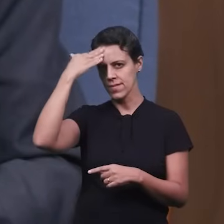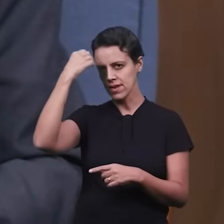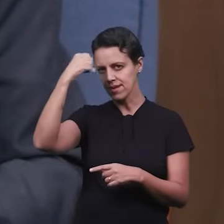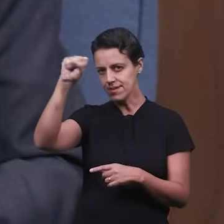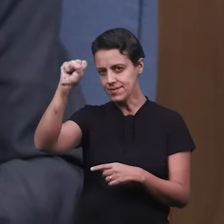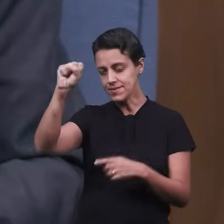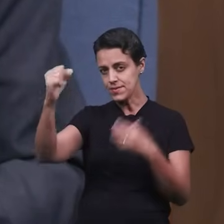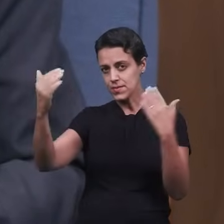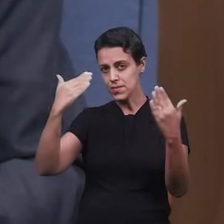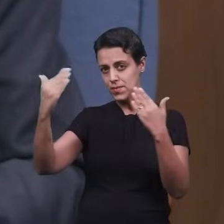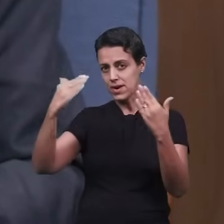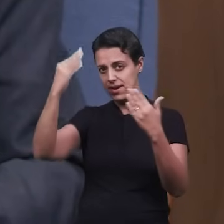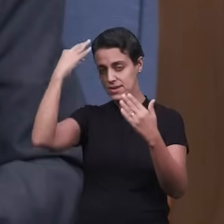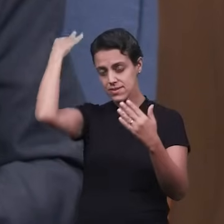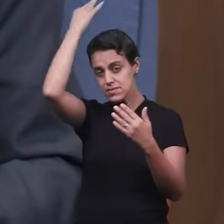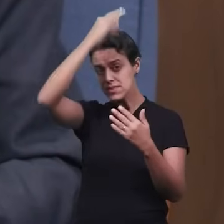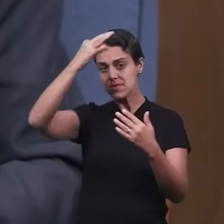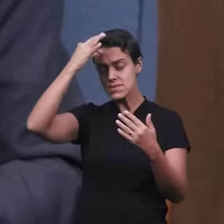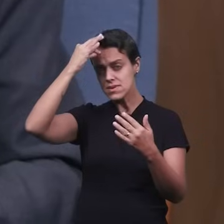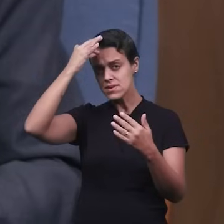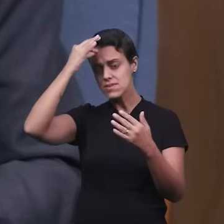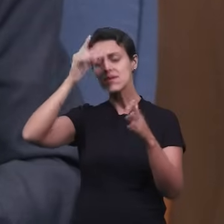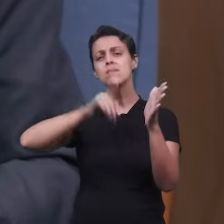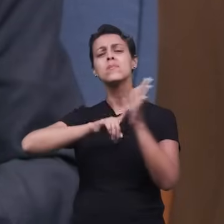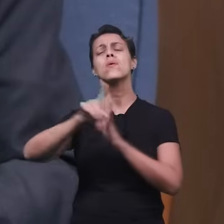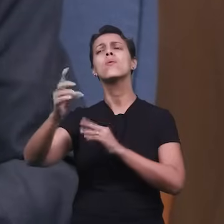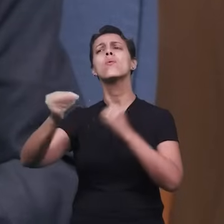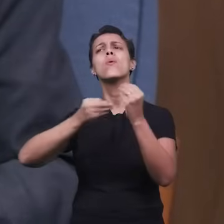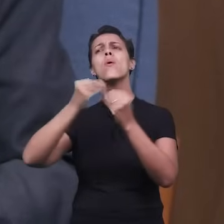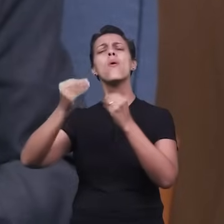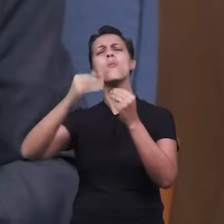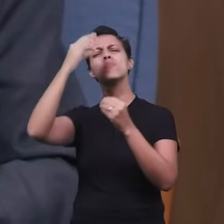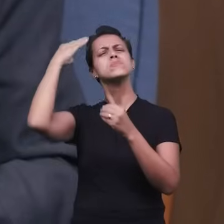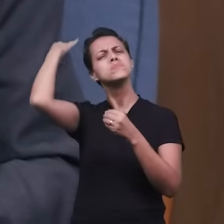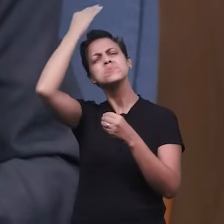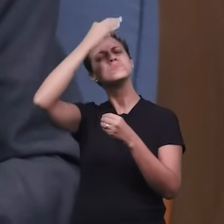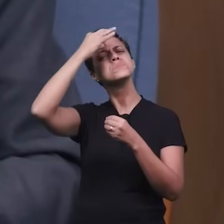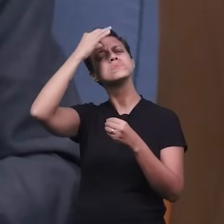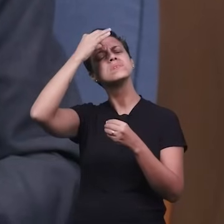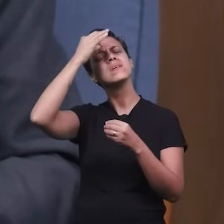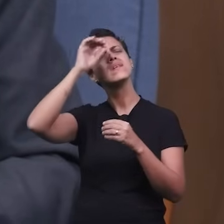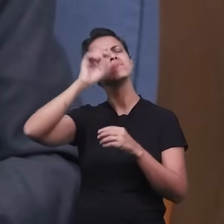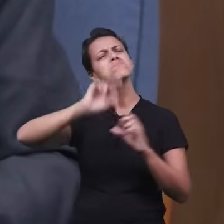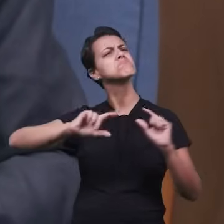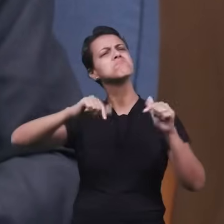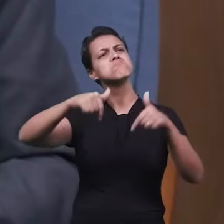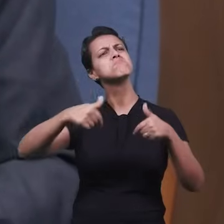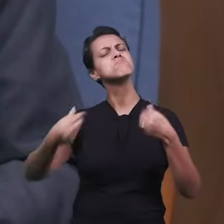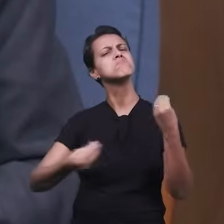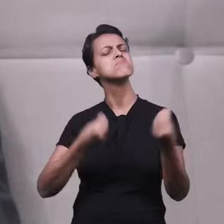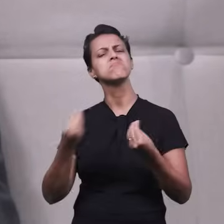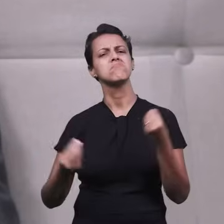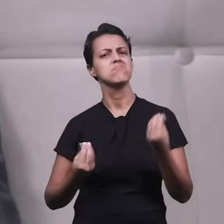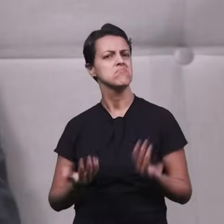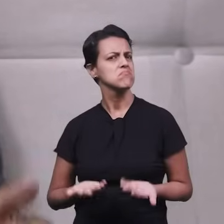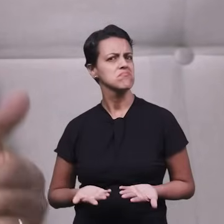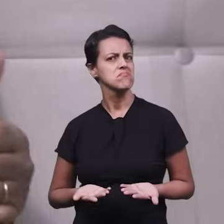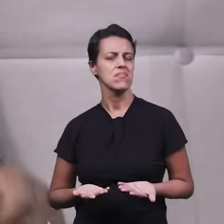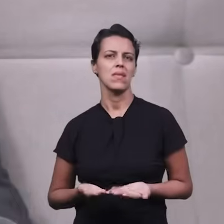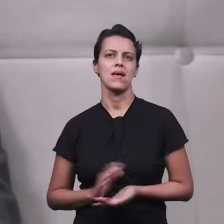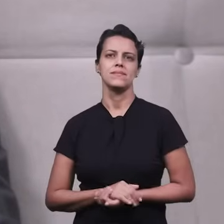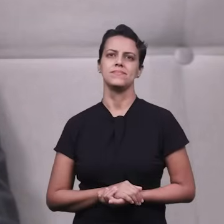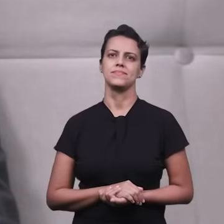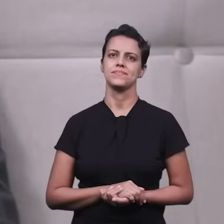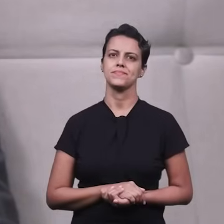Santo ele participa desse processo de nós conhecermos o profundo e escondido do Senhor? Não, é interessante